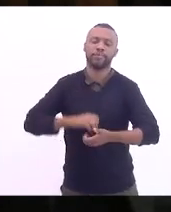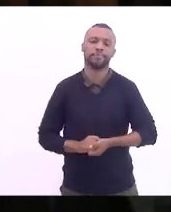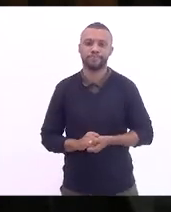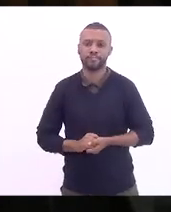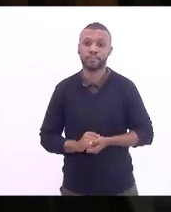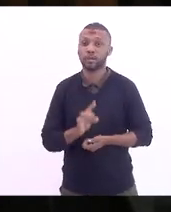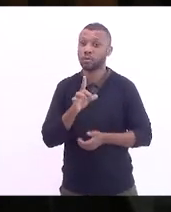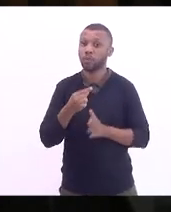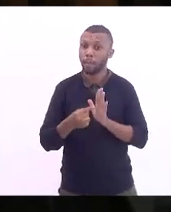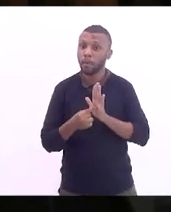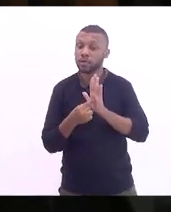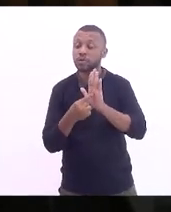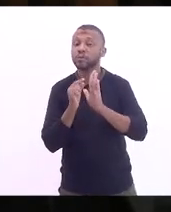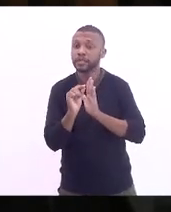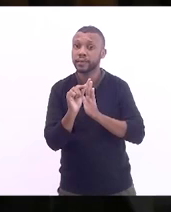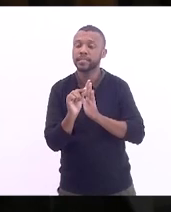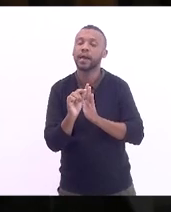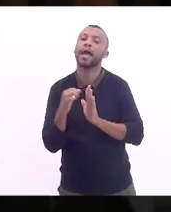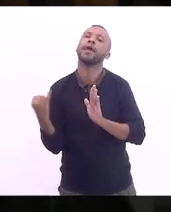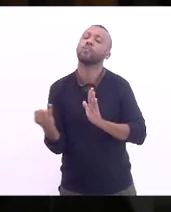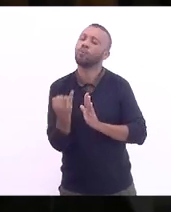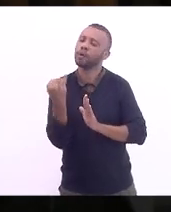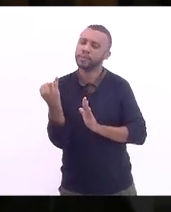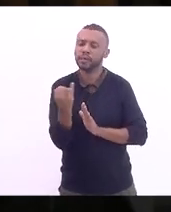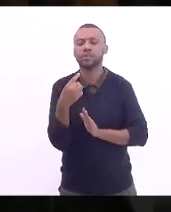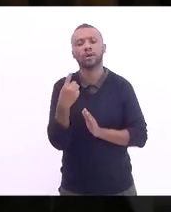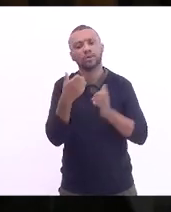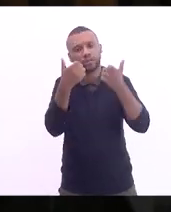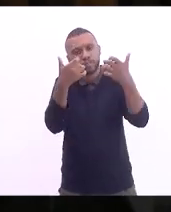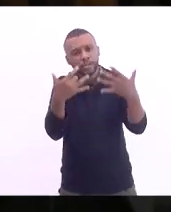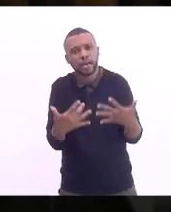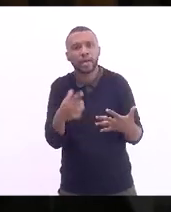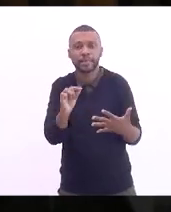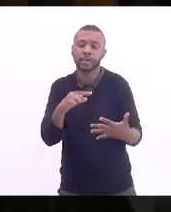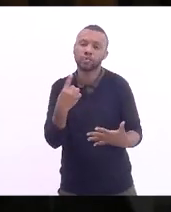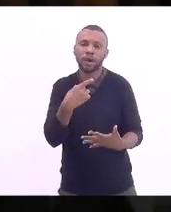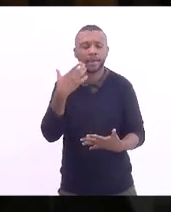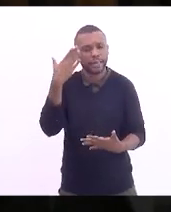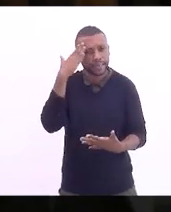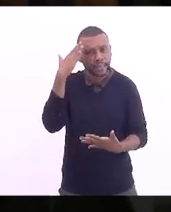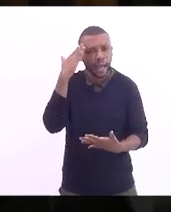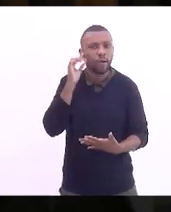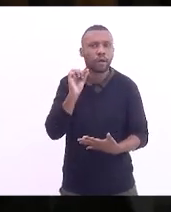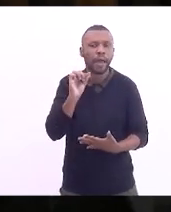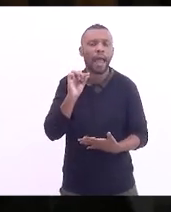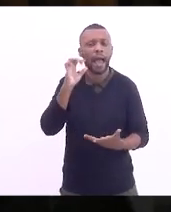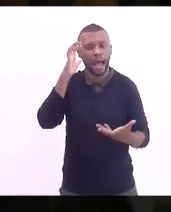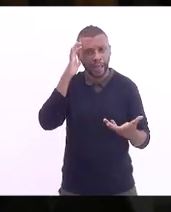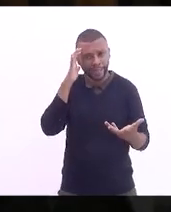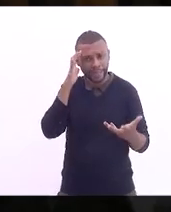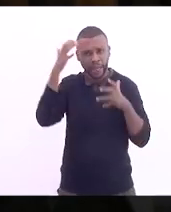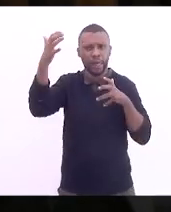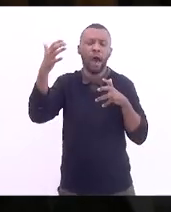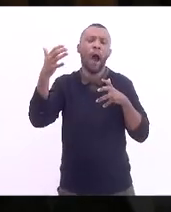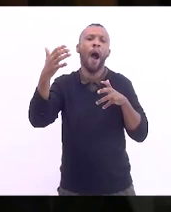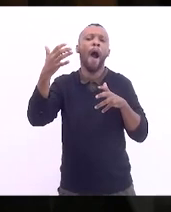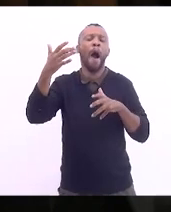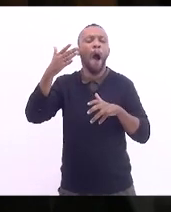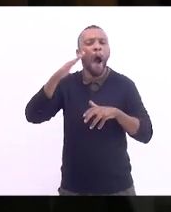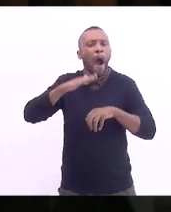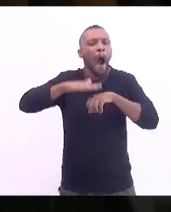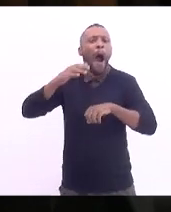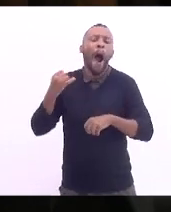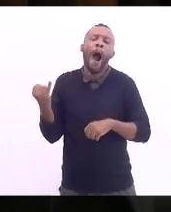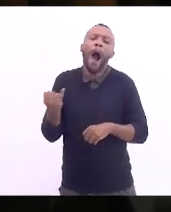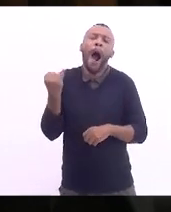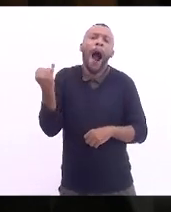assinalando porque é necessário que a gente tenha as decisões mais